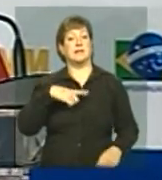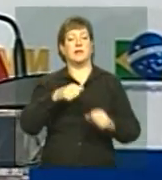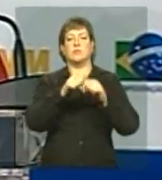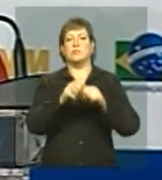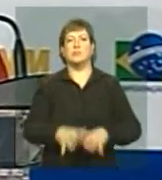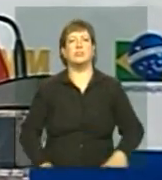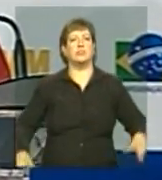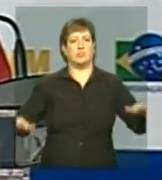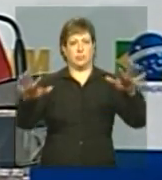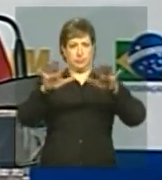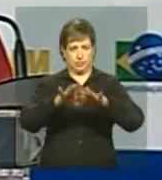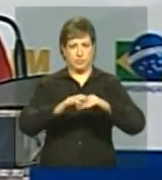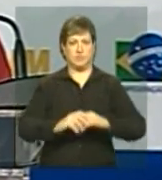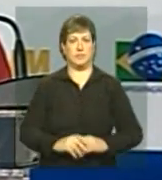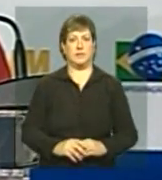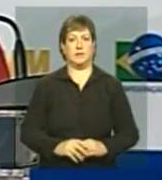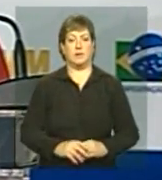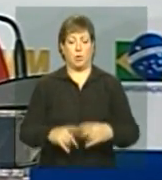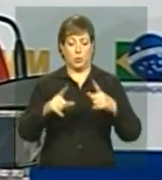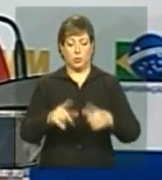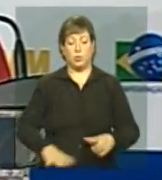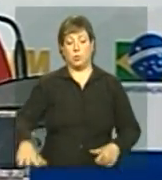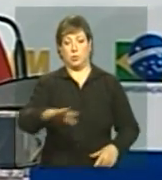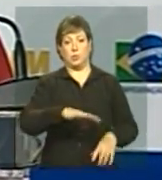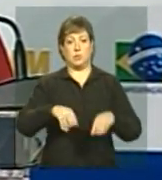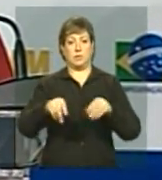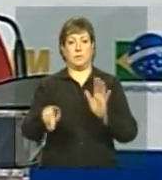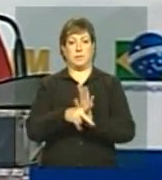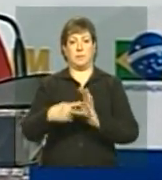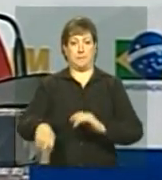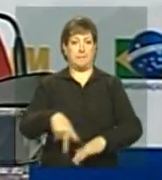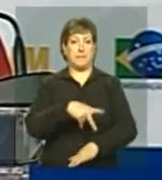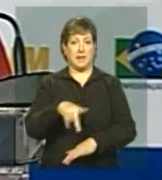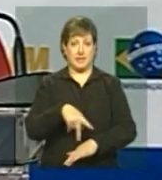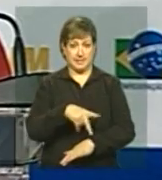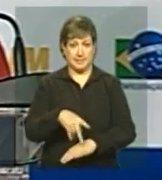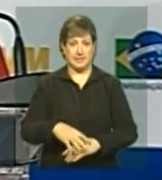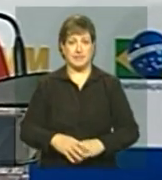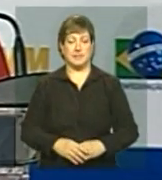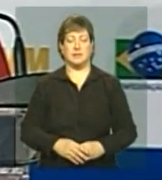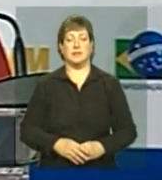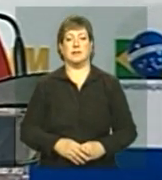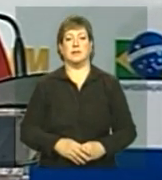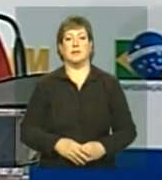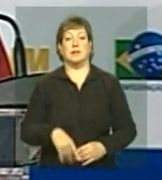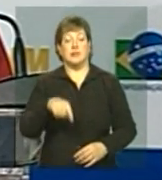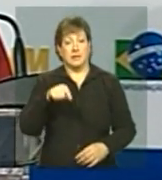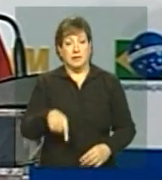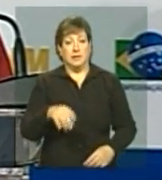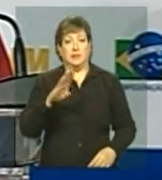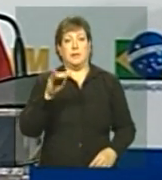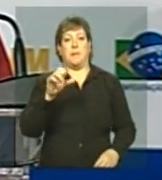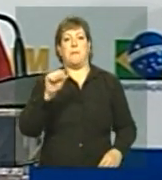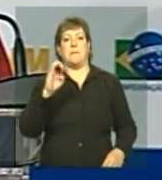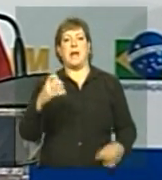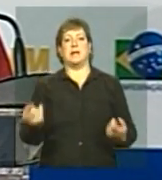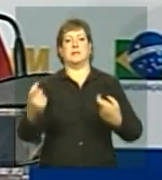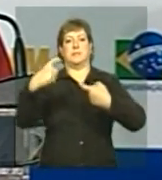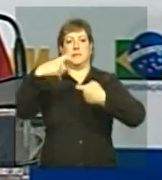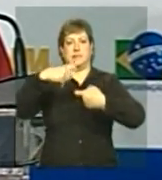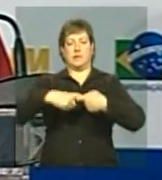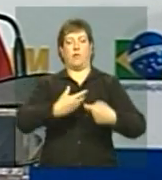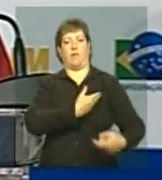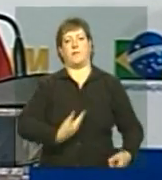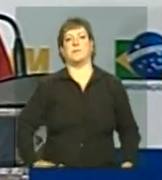generalidade no território nacional que é a base da parceria do governo federal